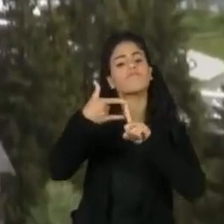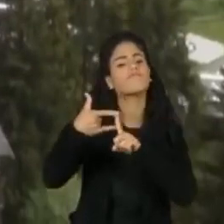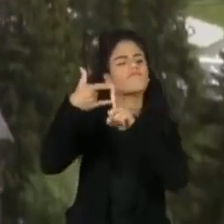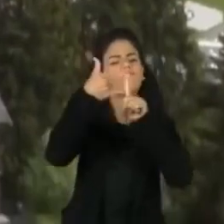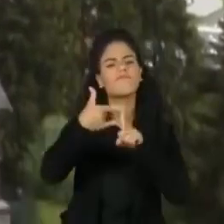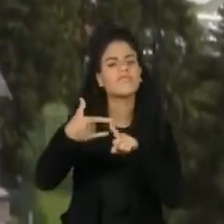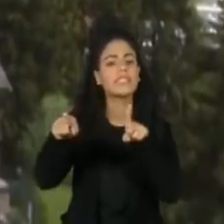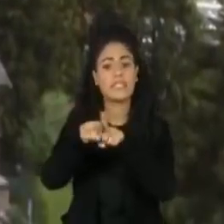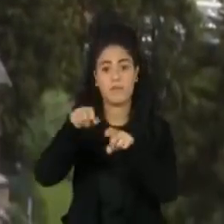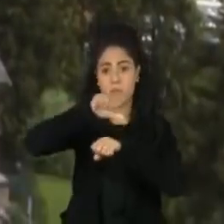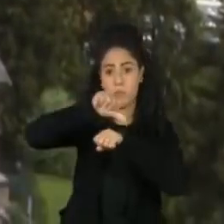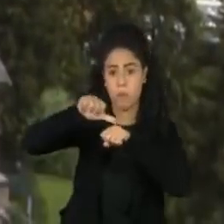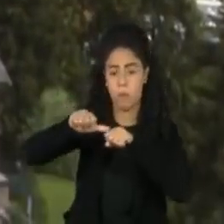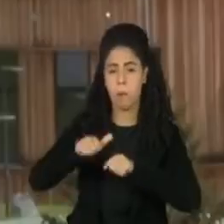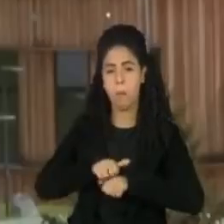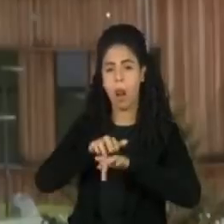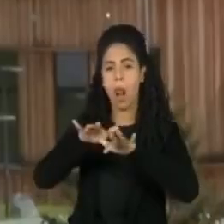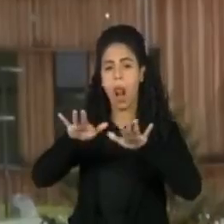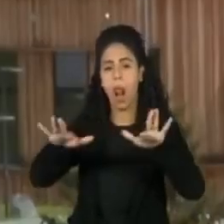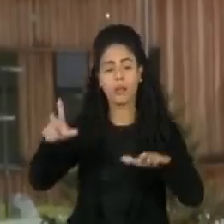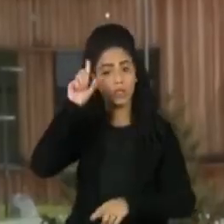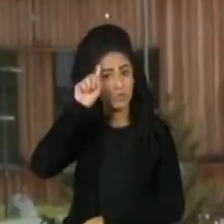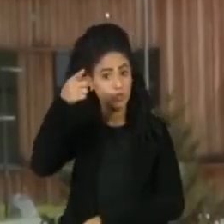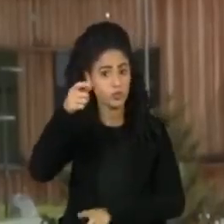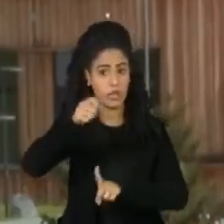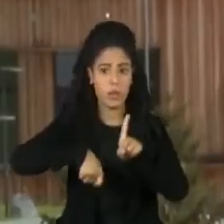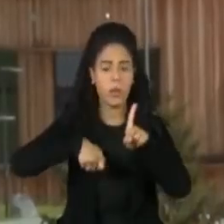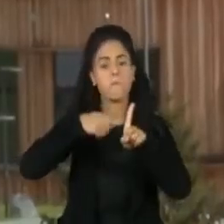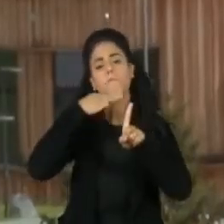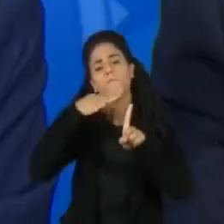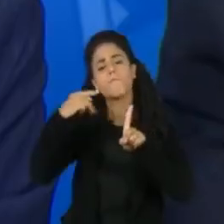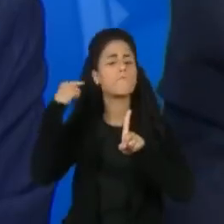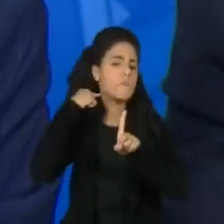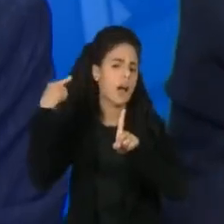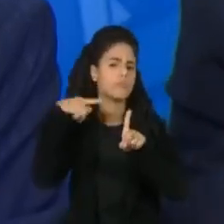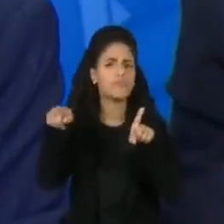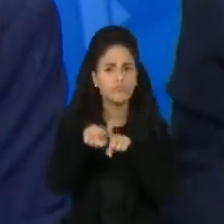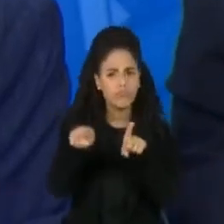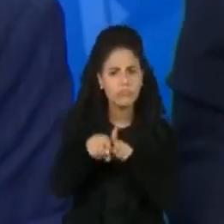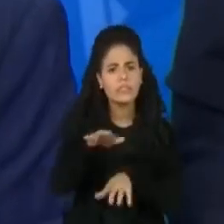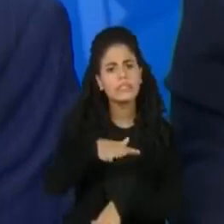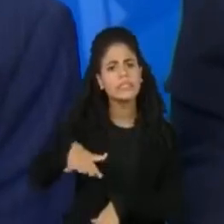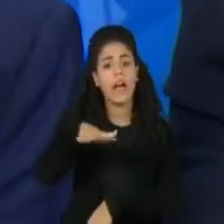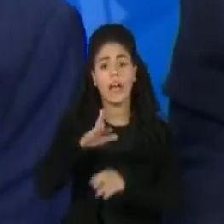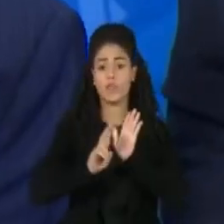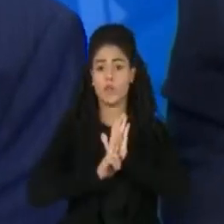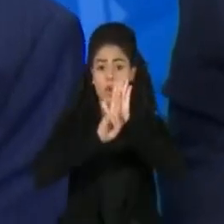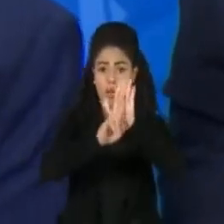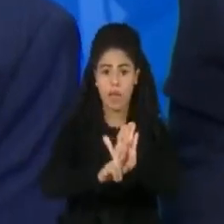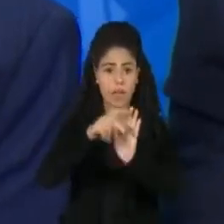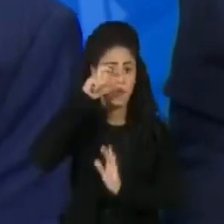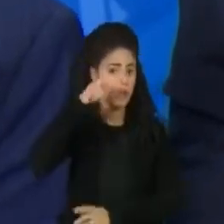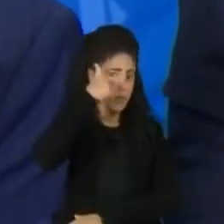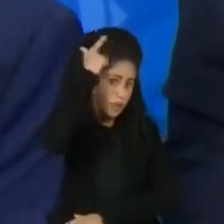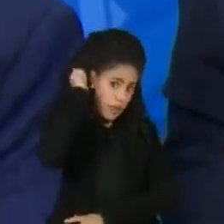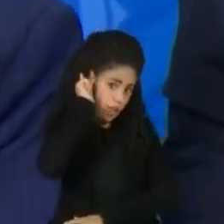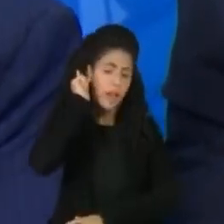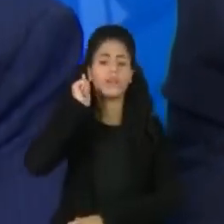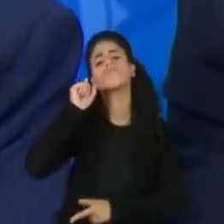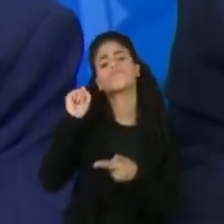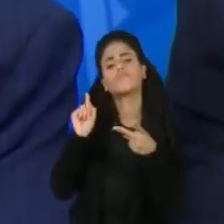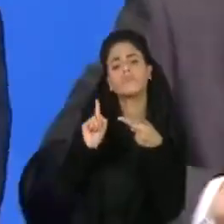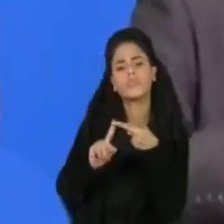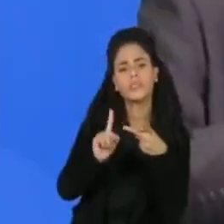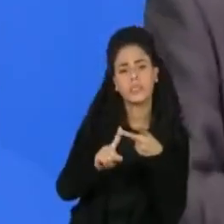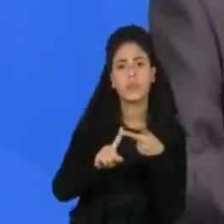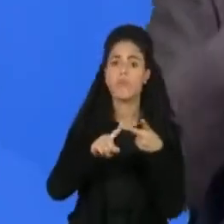2022, com a variante Ômicron, foi adiado para maio, primavera no continente. O Brasil será representado pelo ministro da Economia, Paulo Guedes, que tem